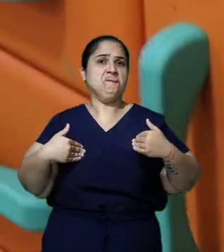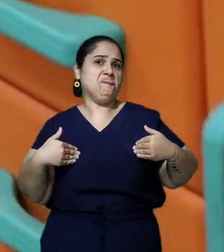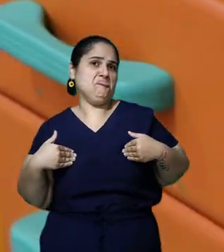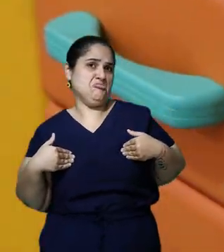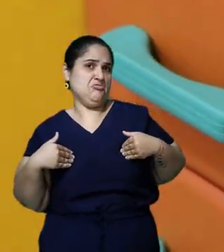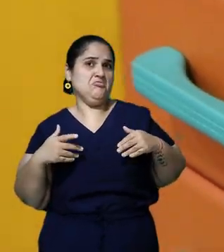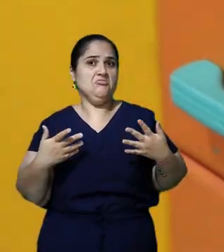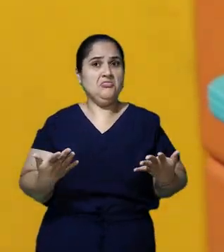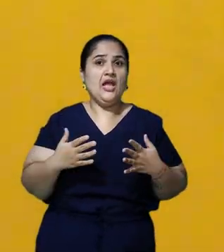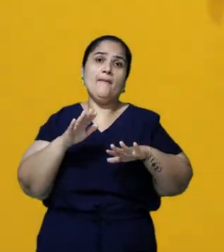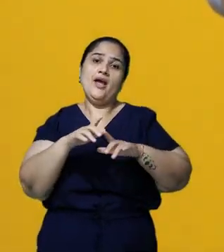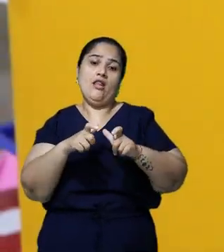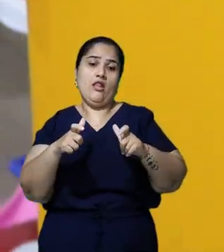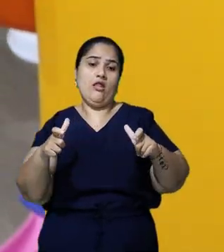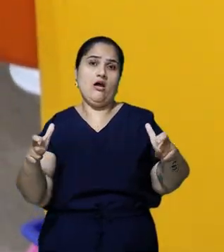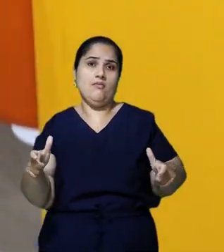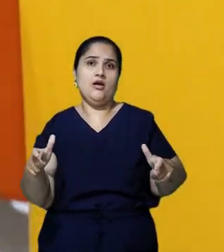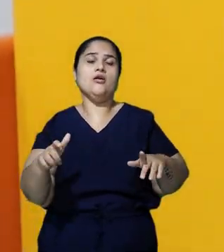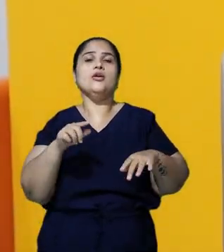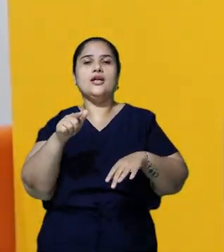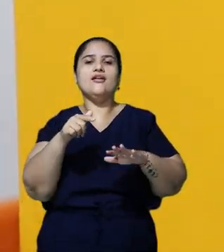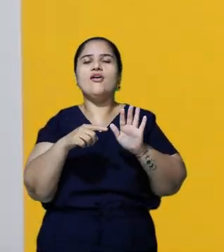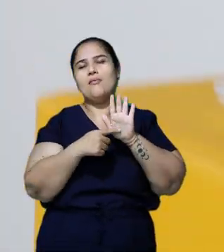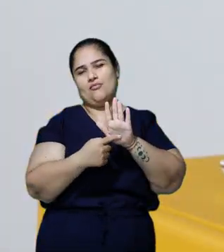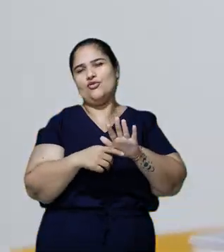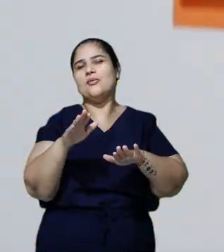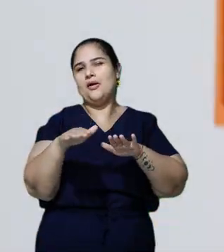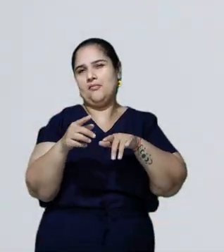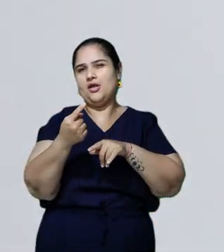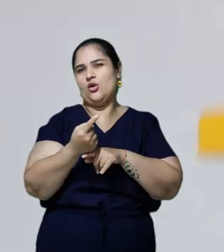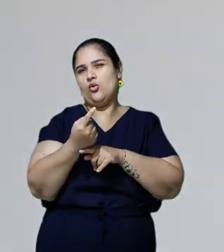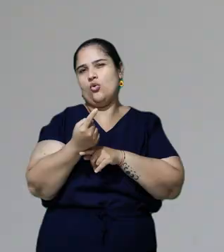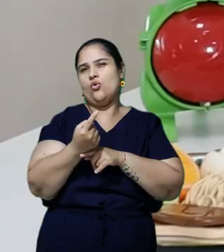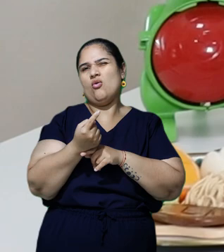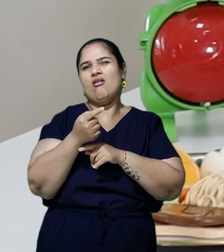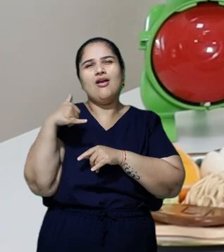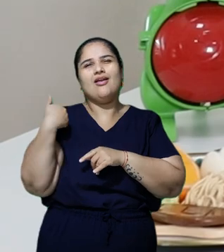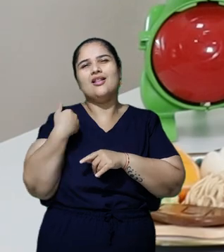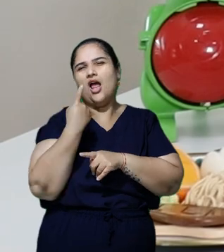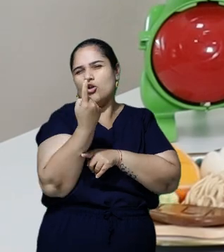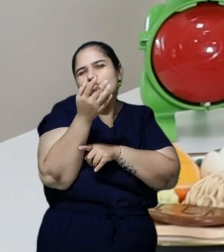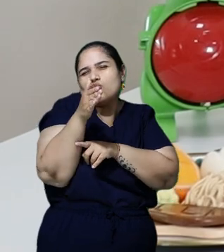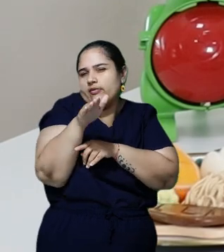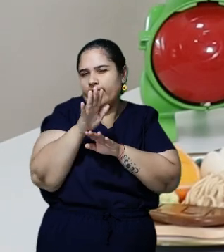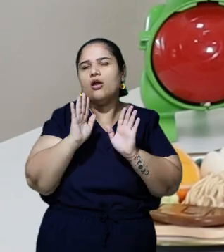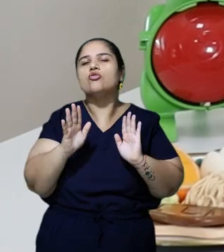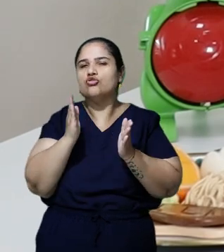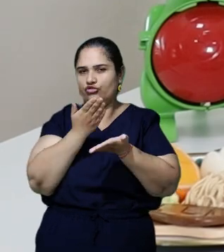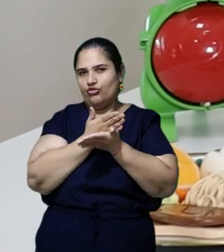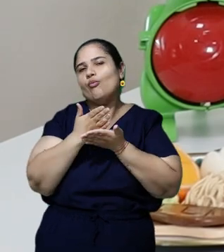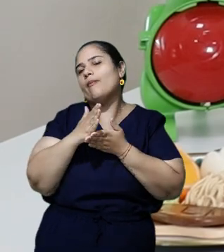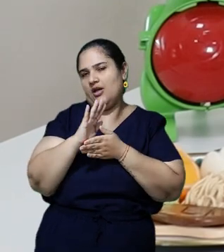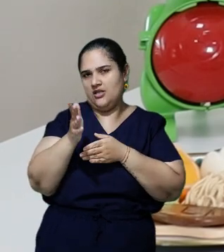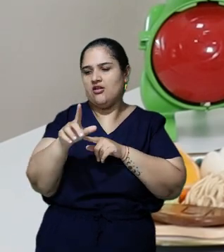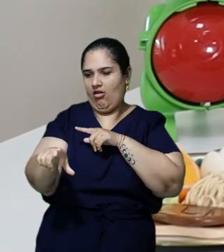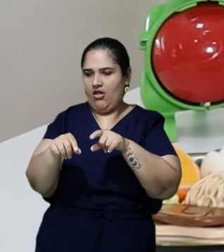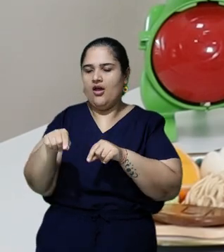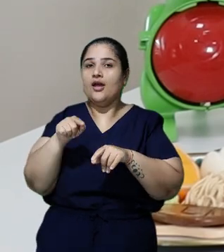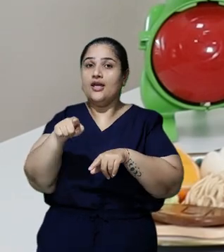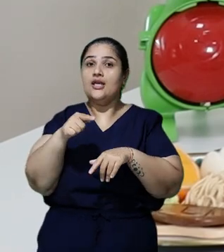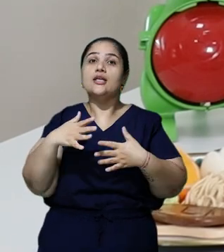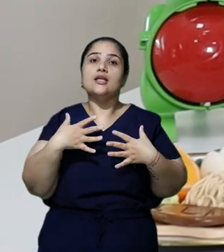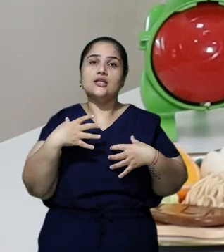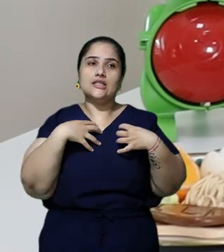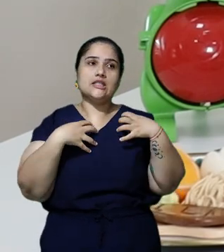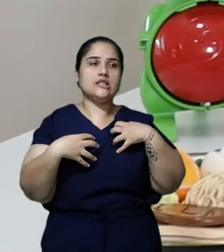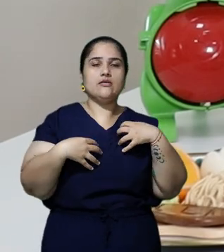vai apresentar ali a partir de 1 ano e meio, tá? E alguns comportamentos de seletividade